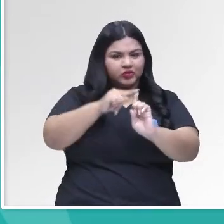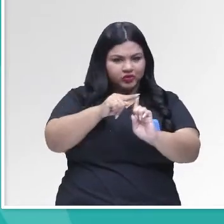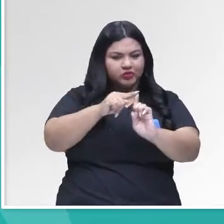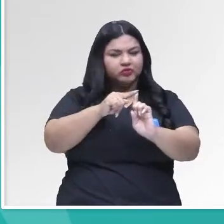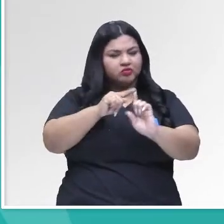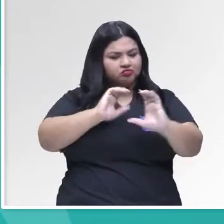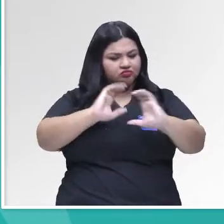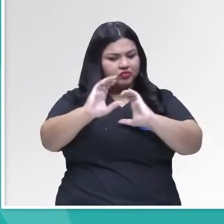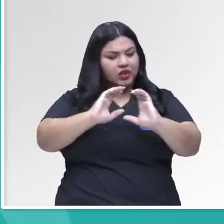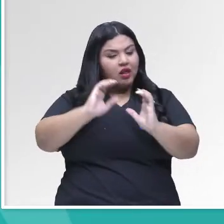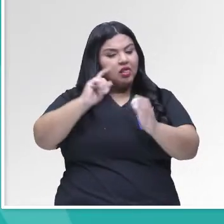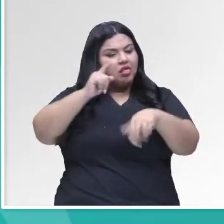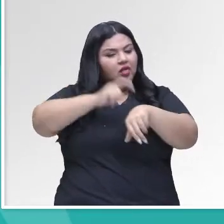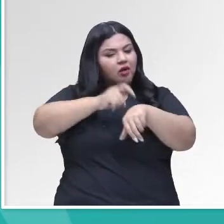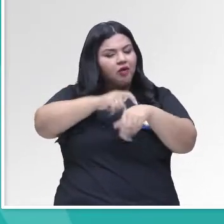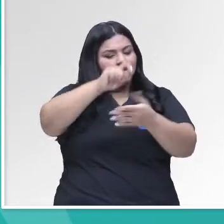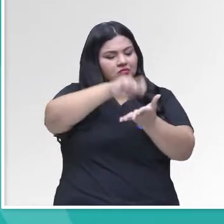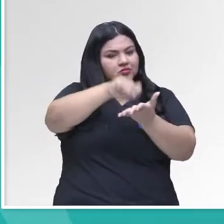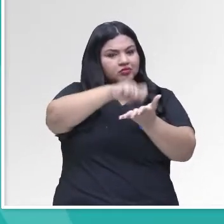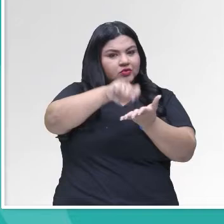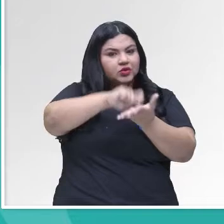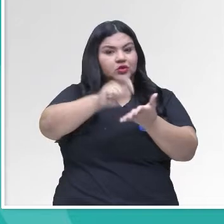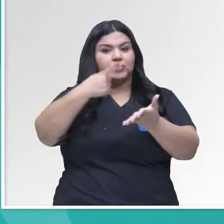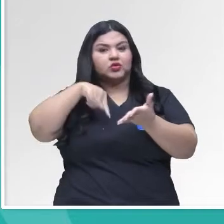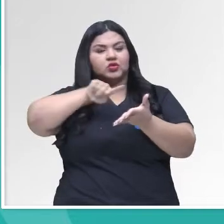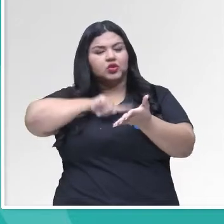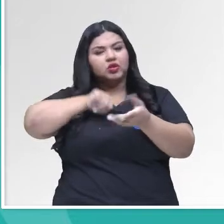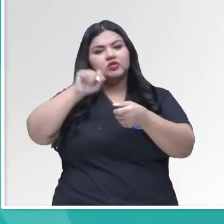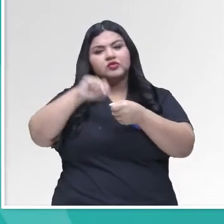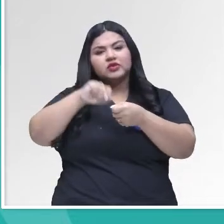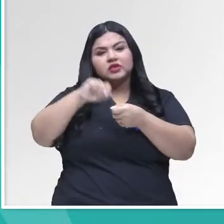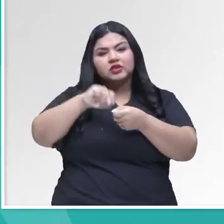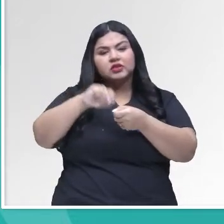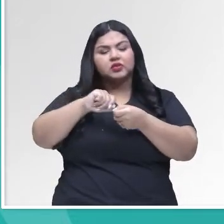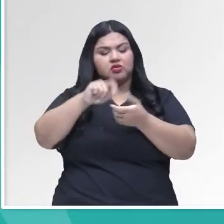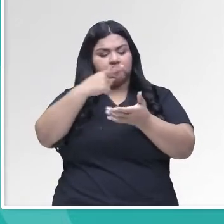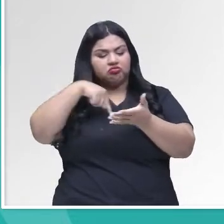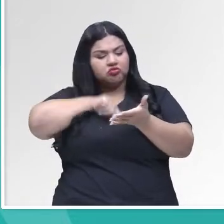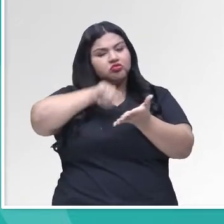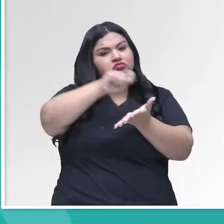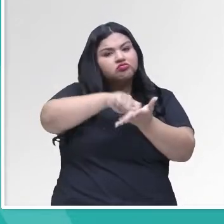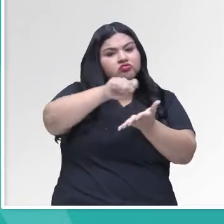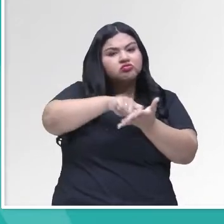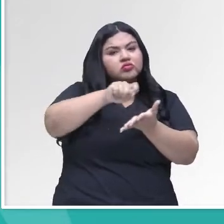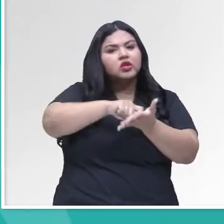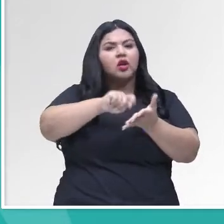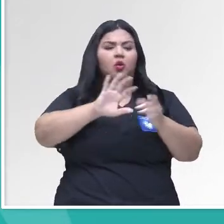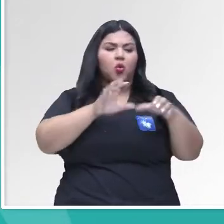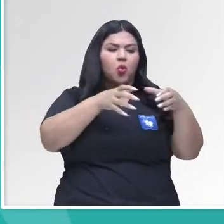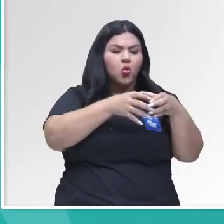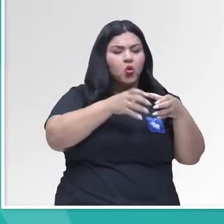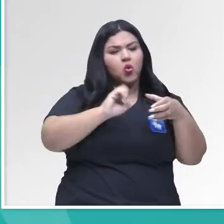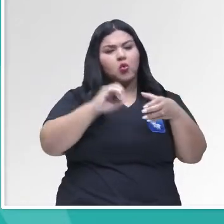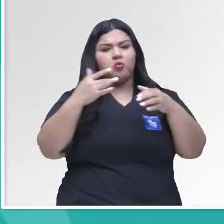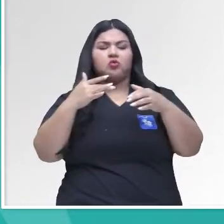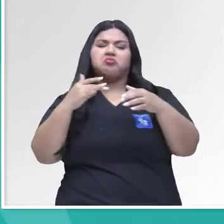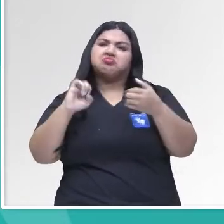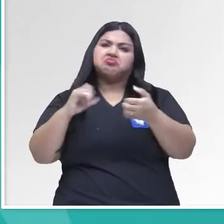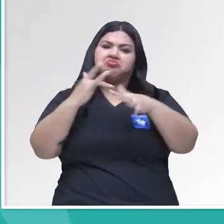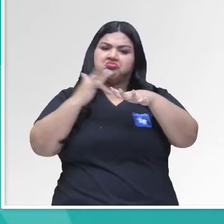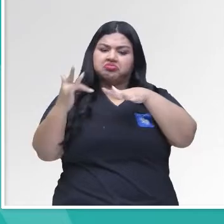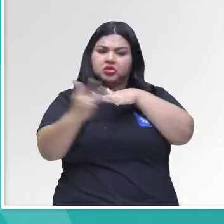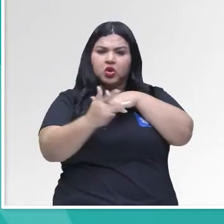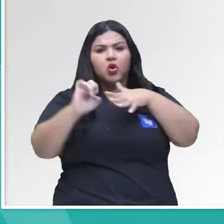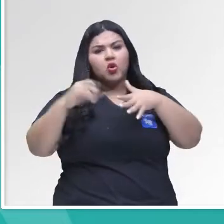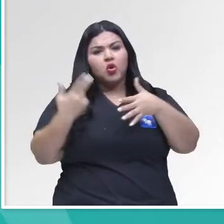quando escrevo, não é isso? Quando nós produzimos, quando nós escrevemos, seja em um grupo, em uma rede social, ou um